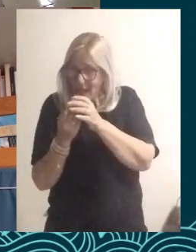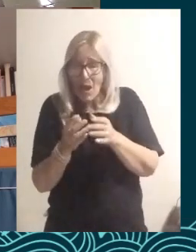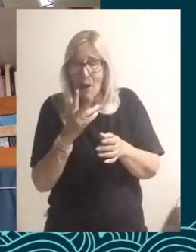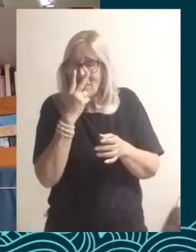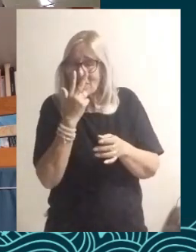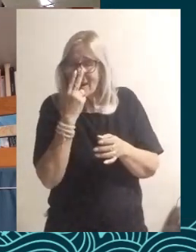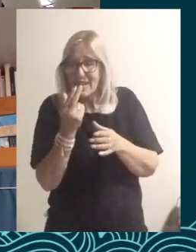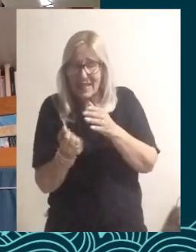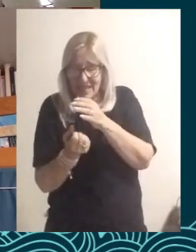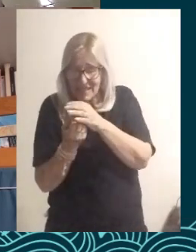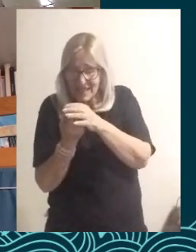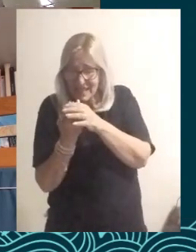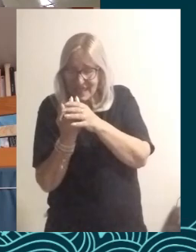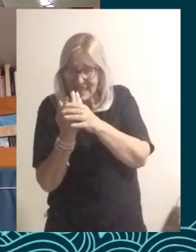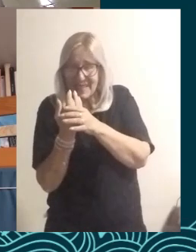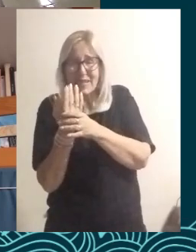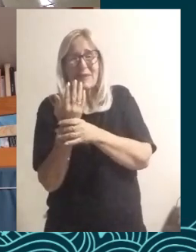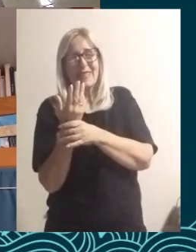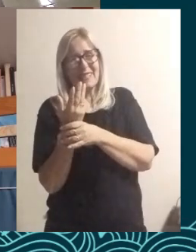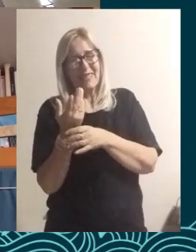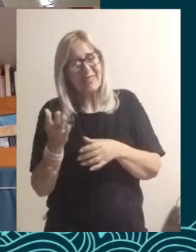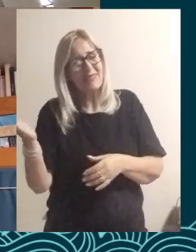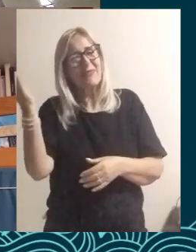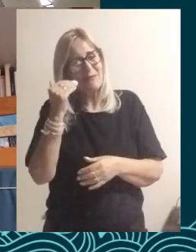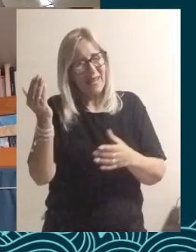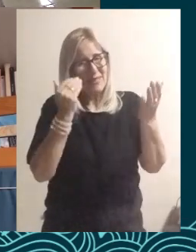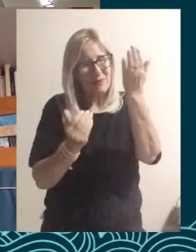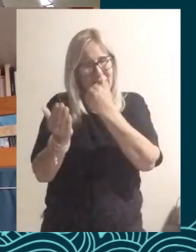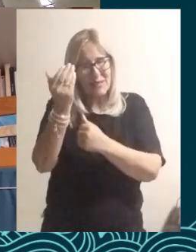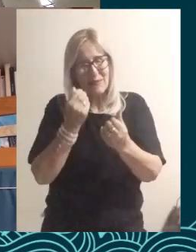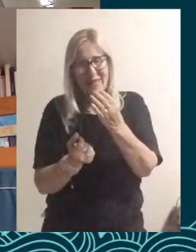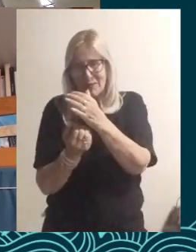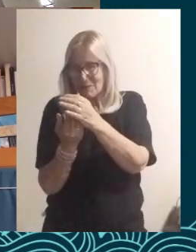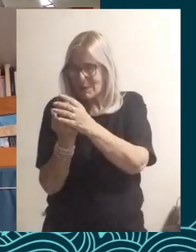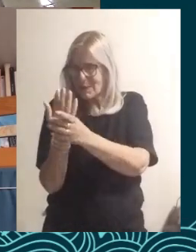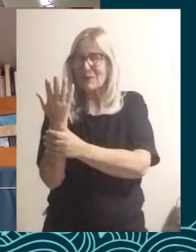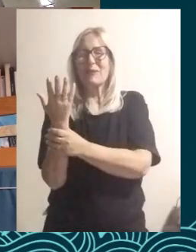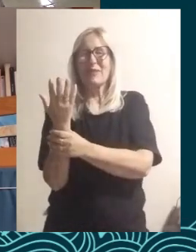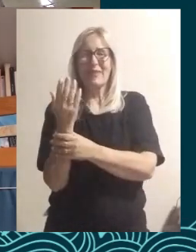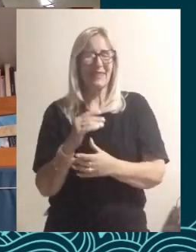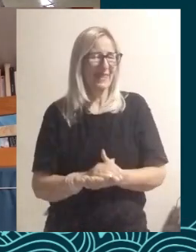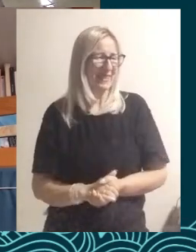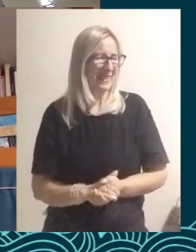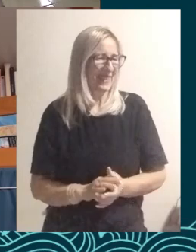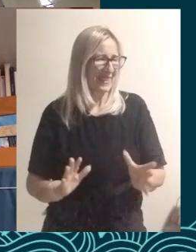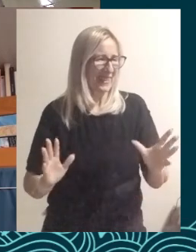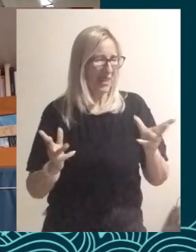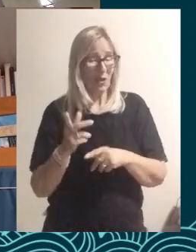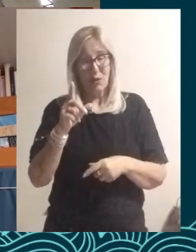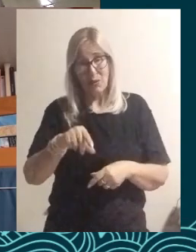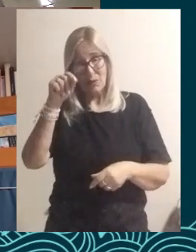essas sementinhas brotando, né? Então, que venham mais. Sim. Muito Sim. obrigada.